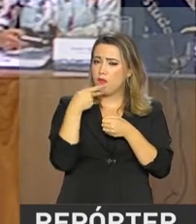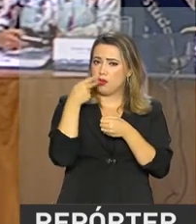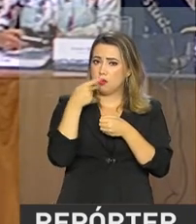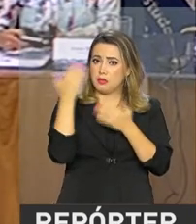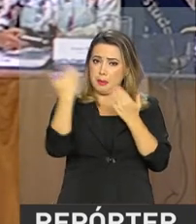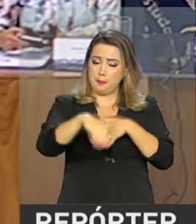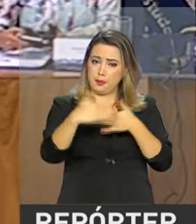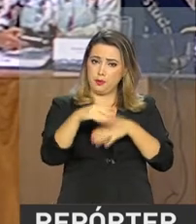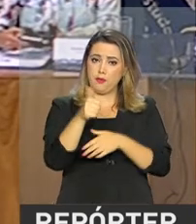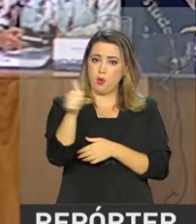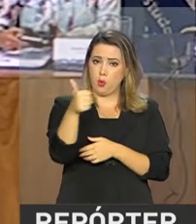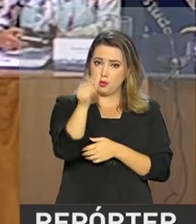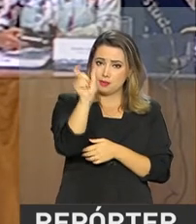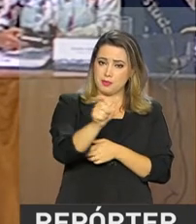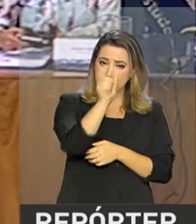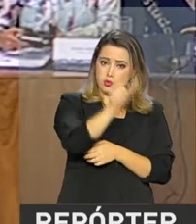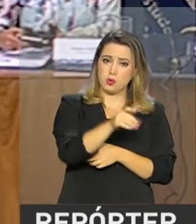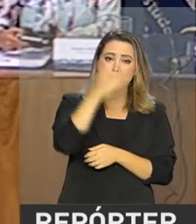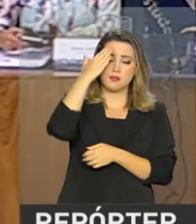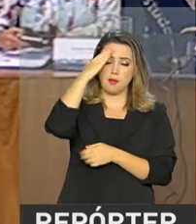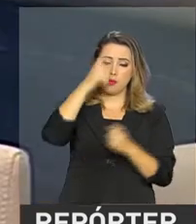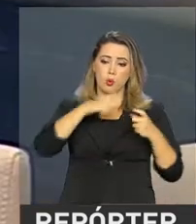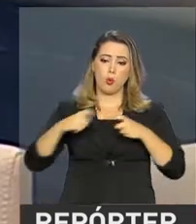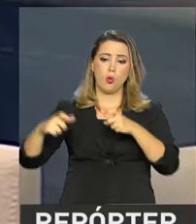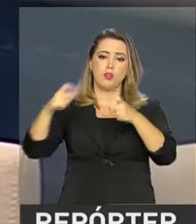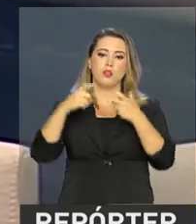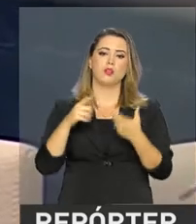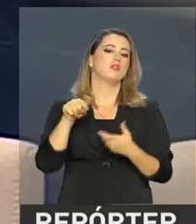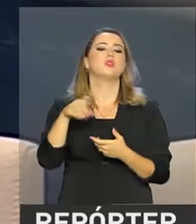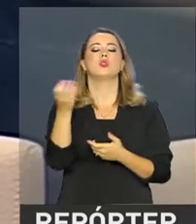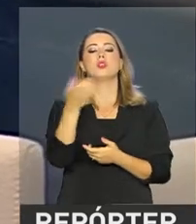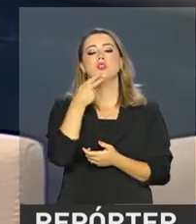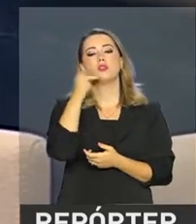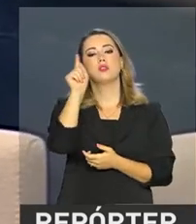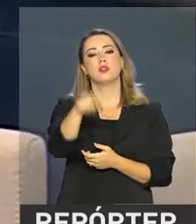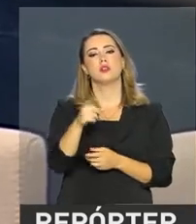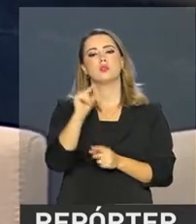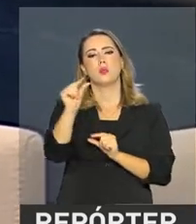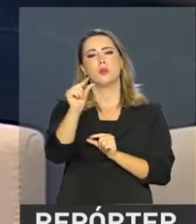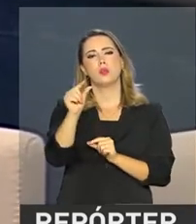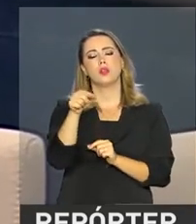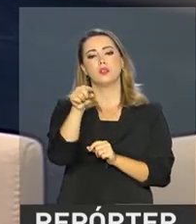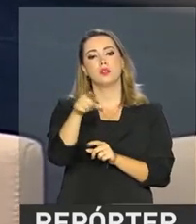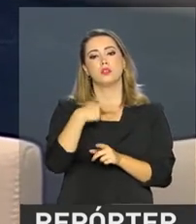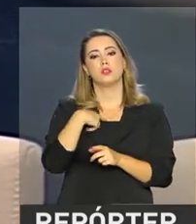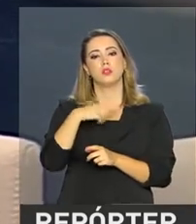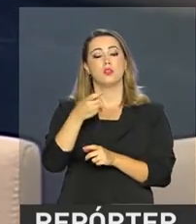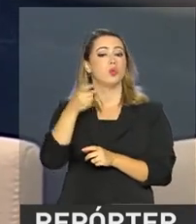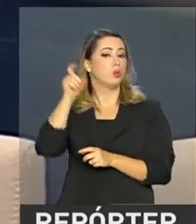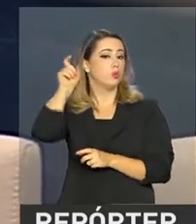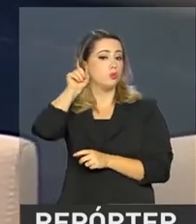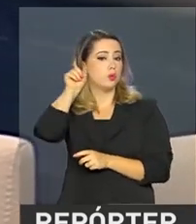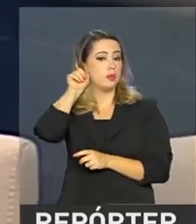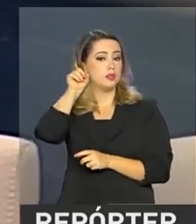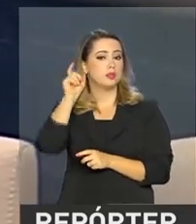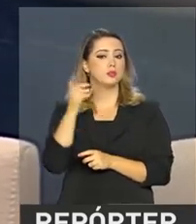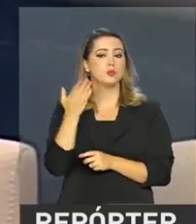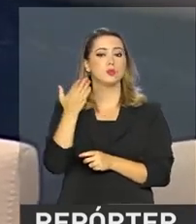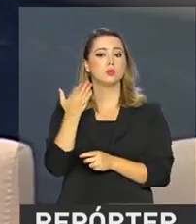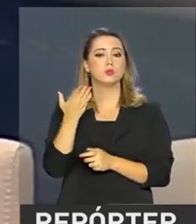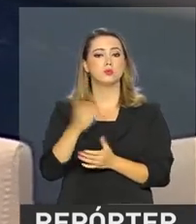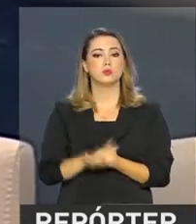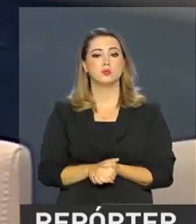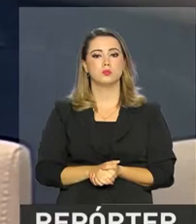reaplicações. Esses 11 casos individuais, é possível saber de onde eles são? E eu queria que comentasse um pouquinho sobre a questão do aparelho auditivo.